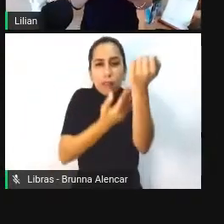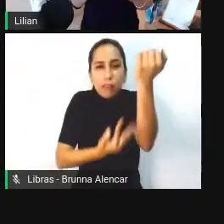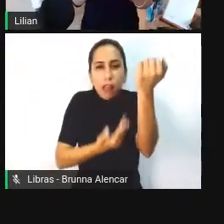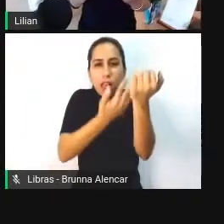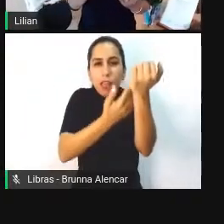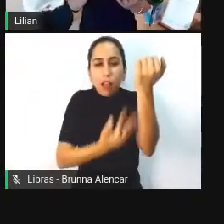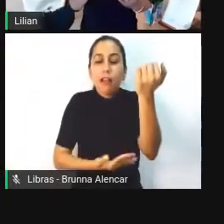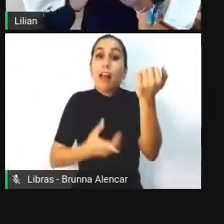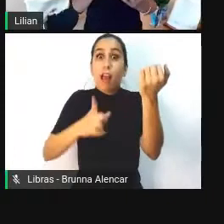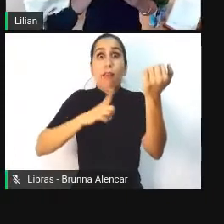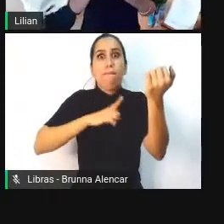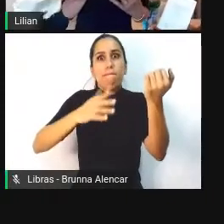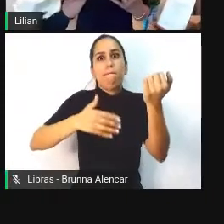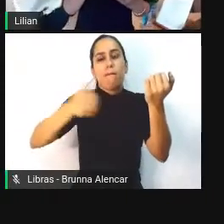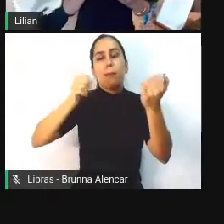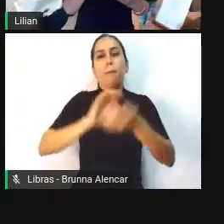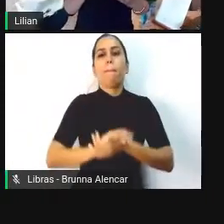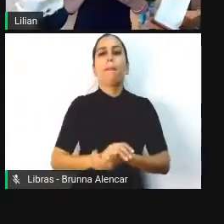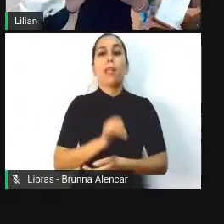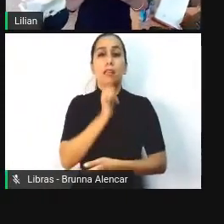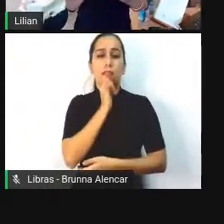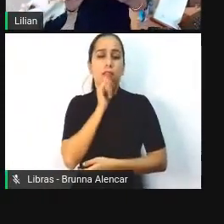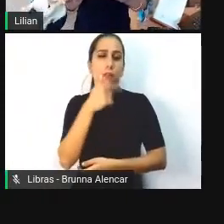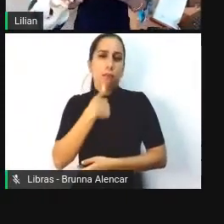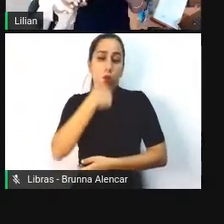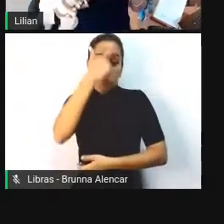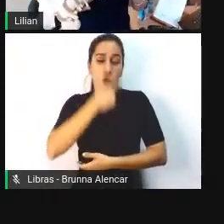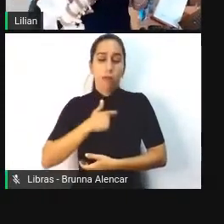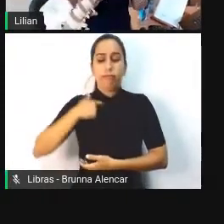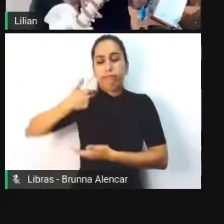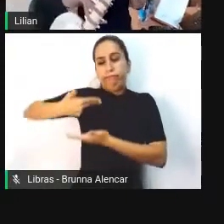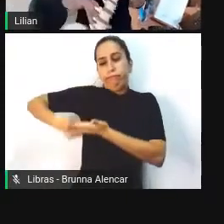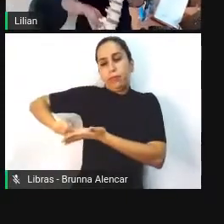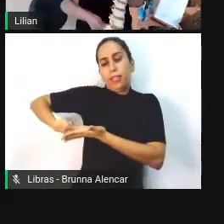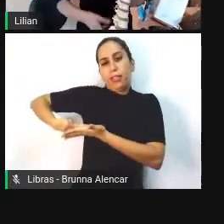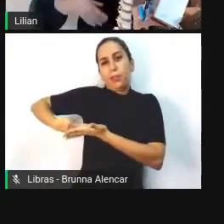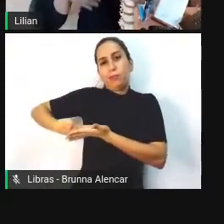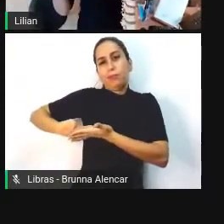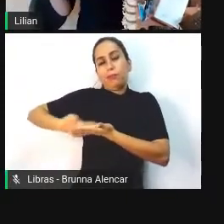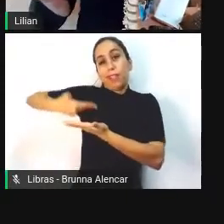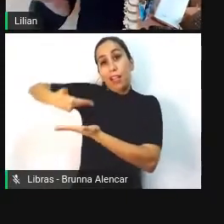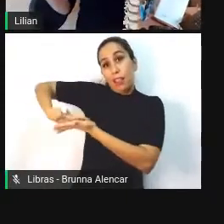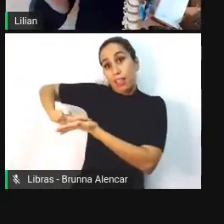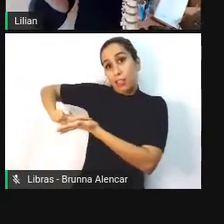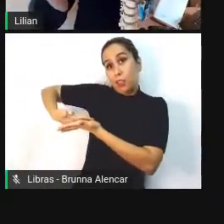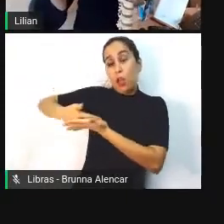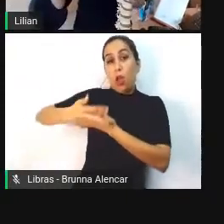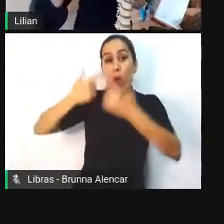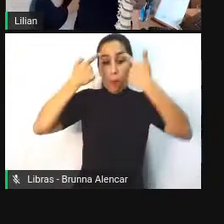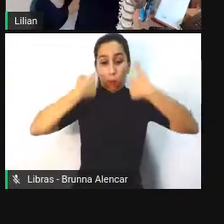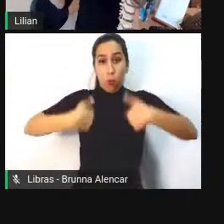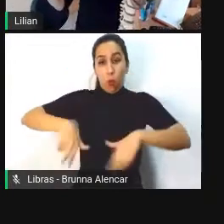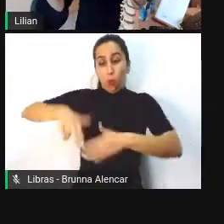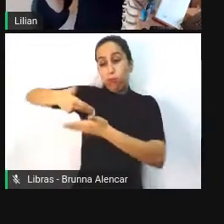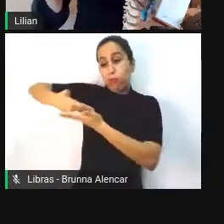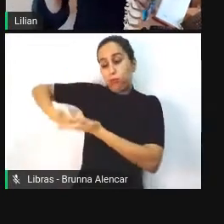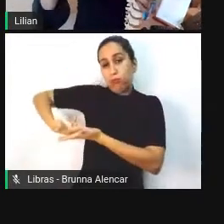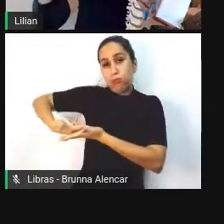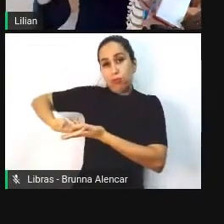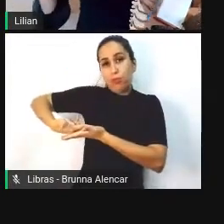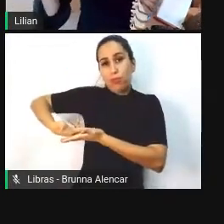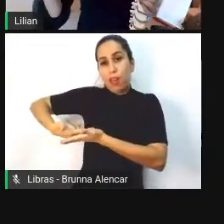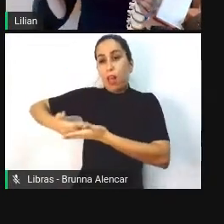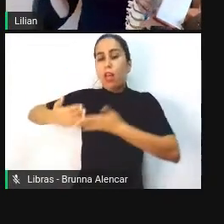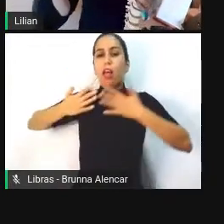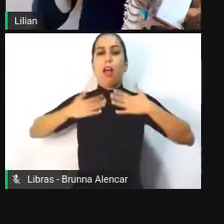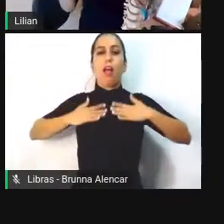eu praticamente não tenho pressão nos discos, né? Então, inclusive, a melhor hora para a gente medir, né,